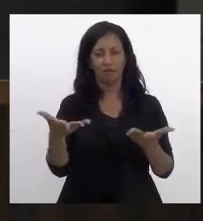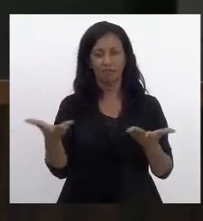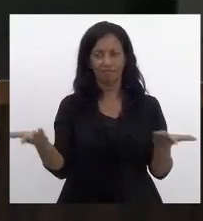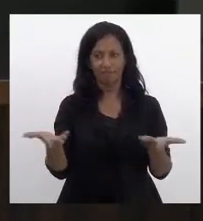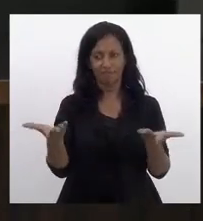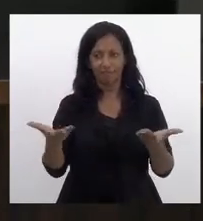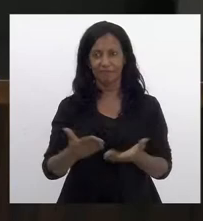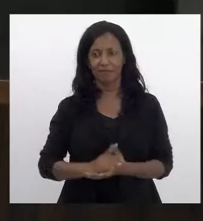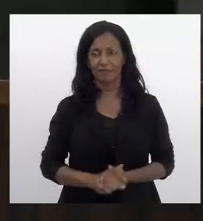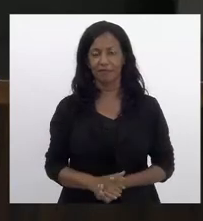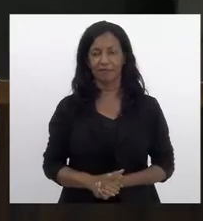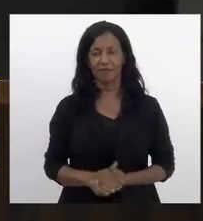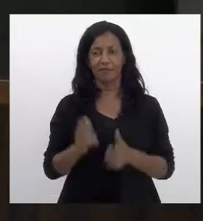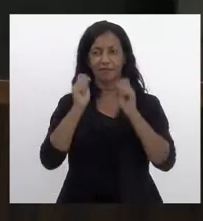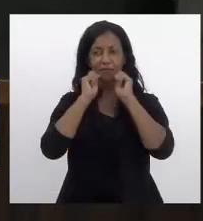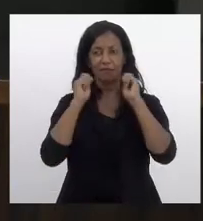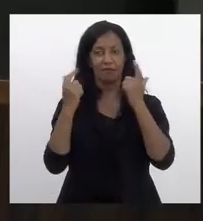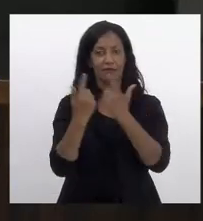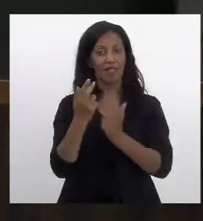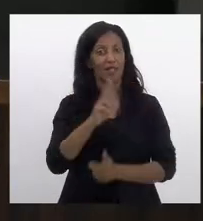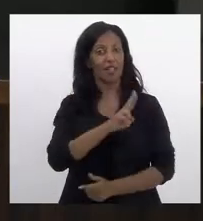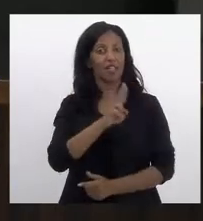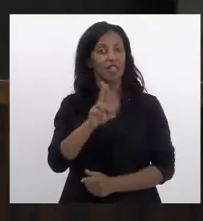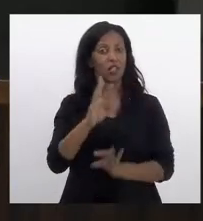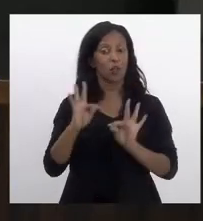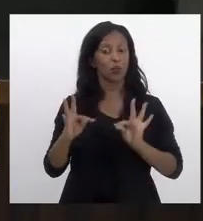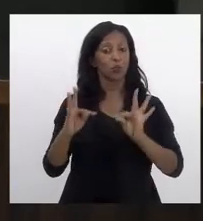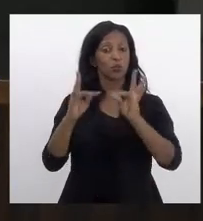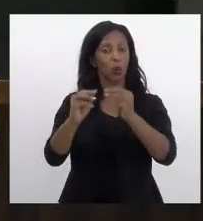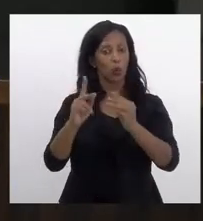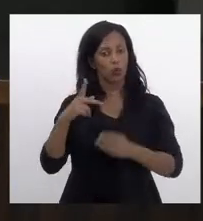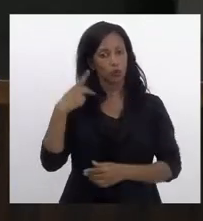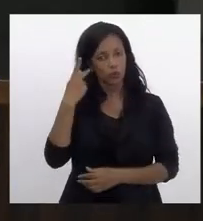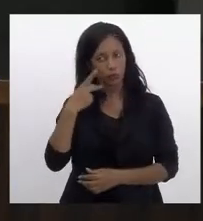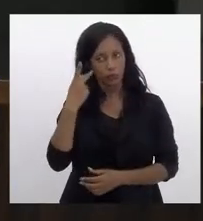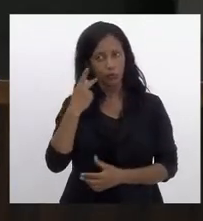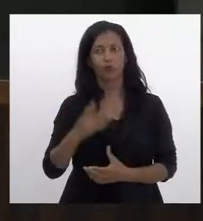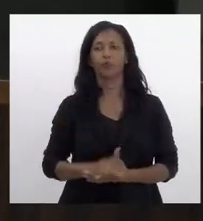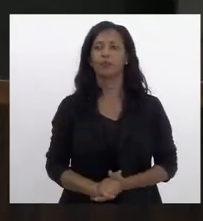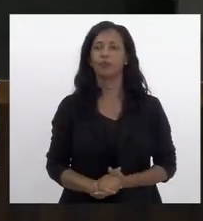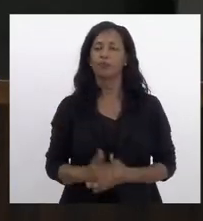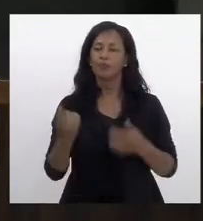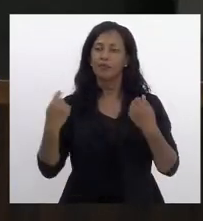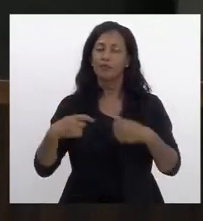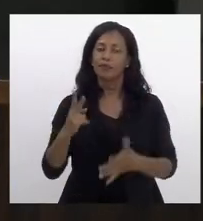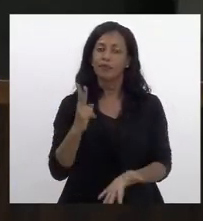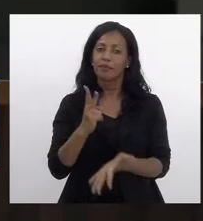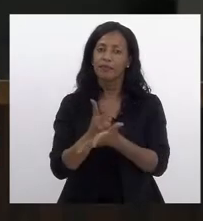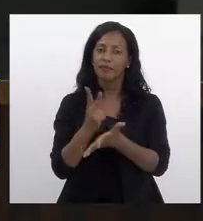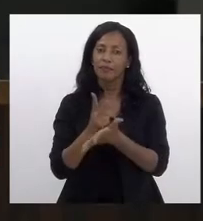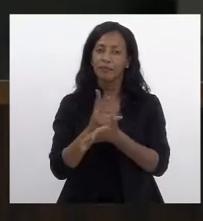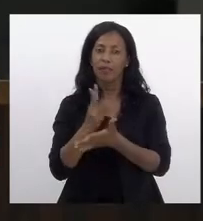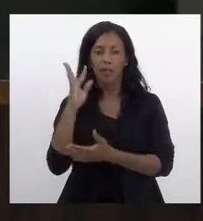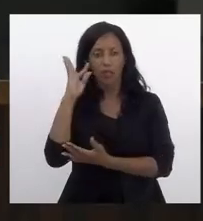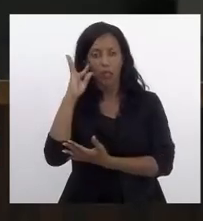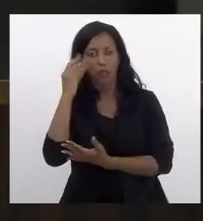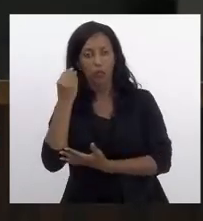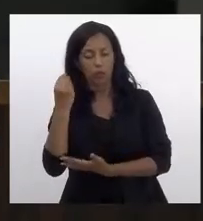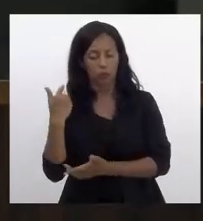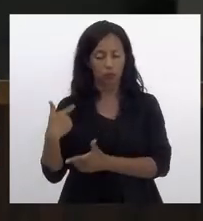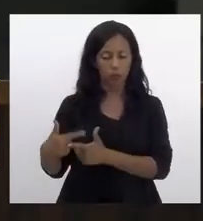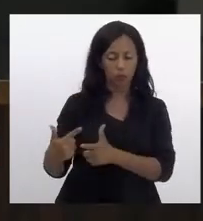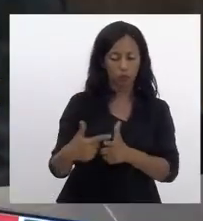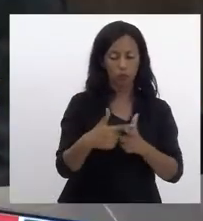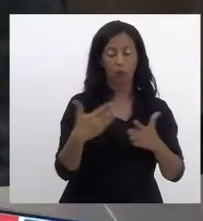isso. A Assembleia Legislativa, em nome de todos os parlamentares, precisamos sempre encaminhar e resolver as soluções. Eu